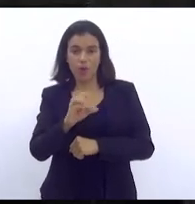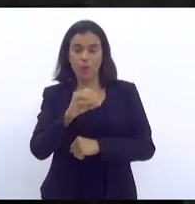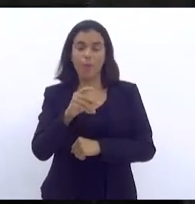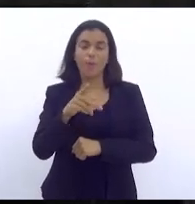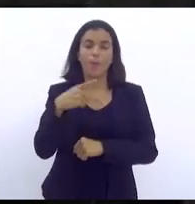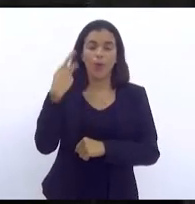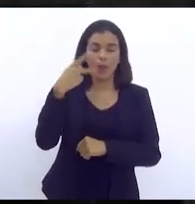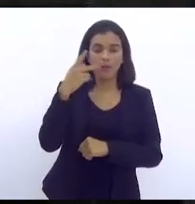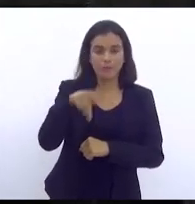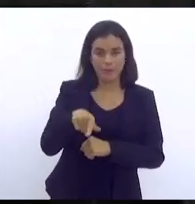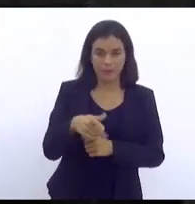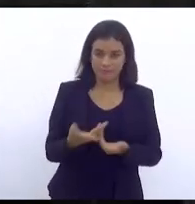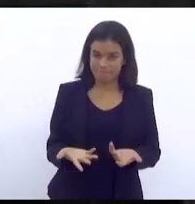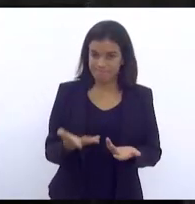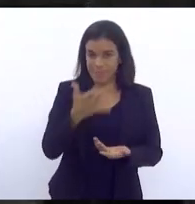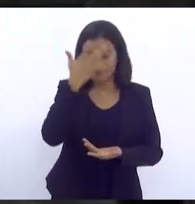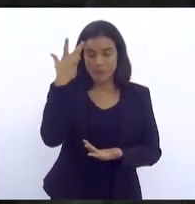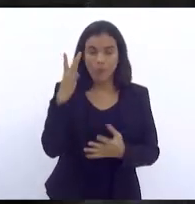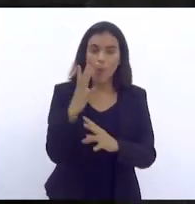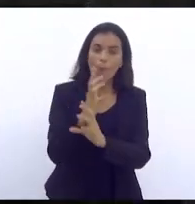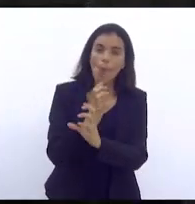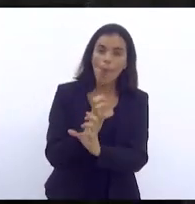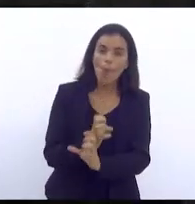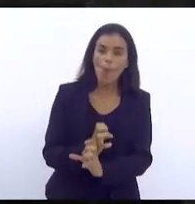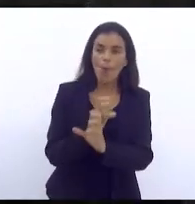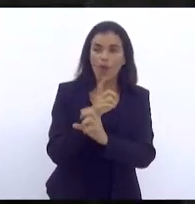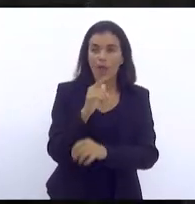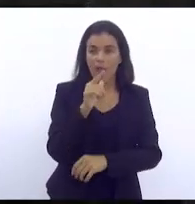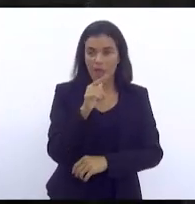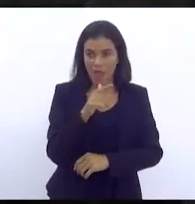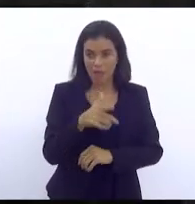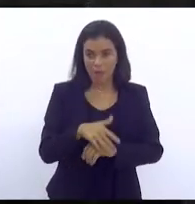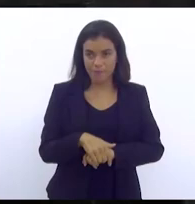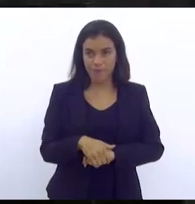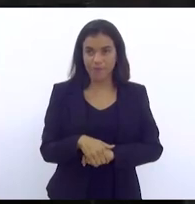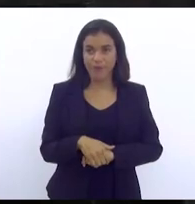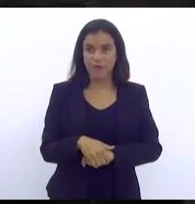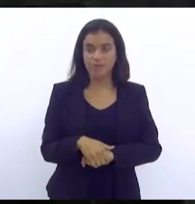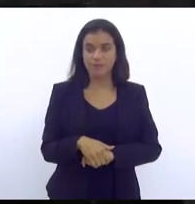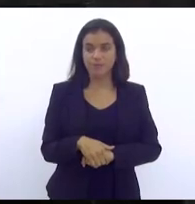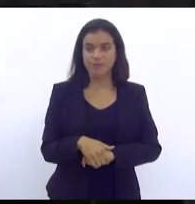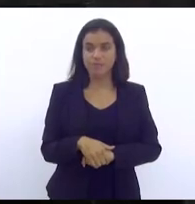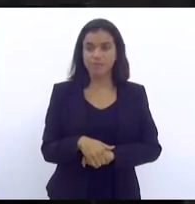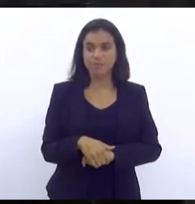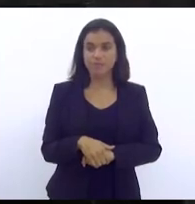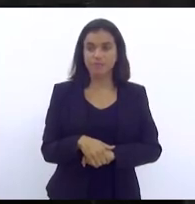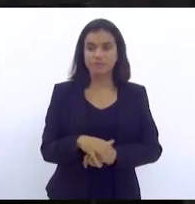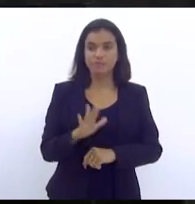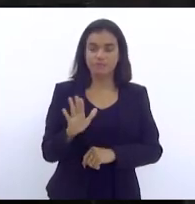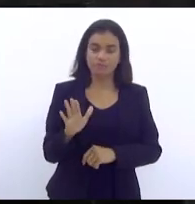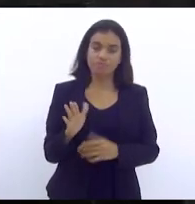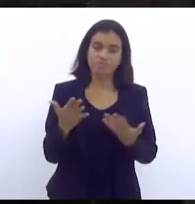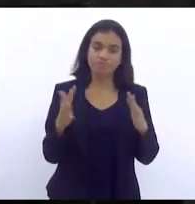sede ou por desidratação Então a gente tem que parar de chamar de redução de perdas financeiras eh